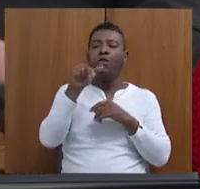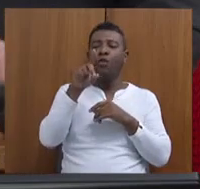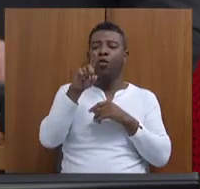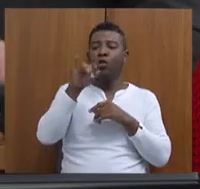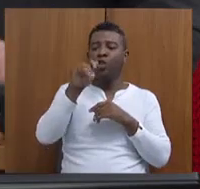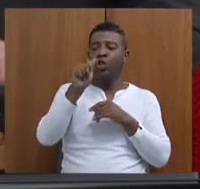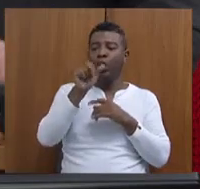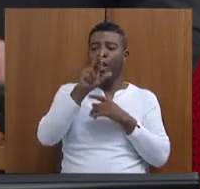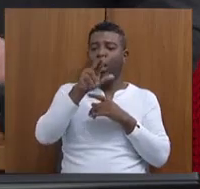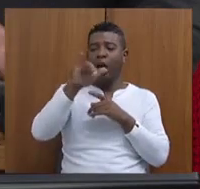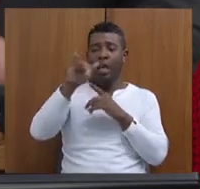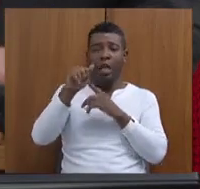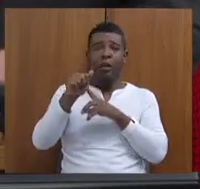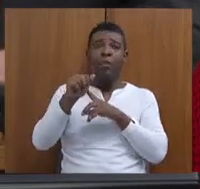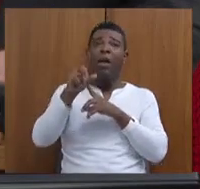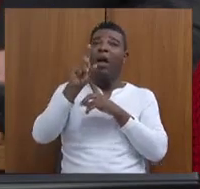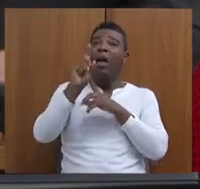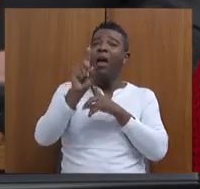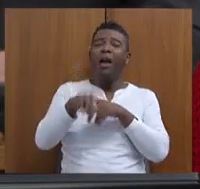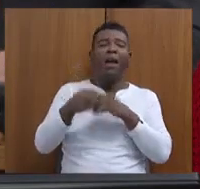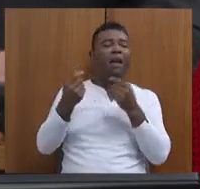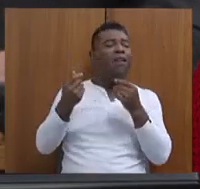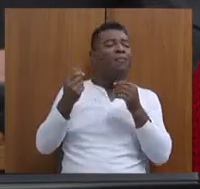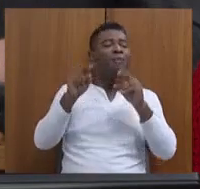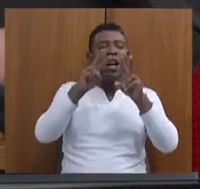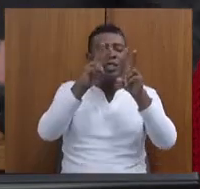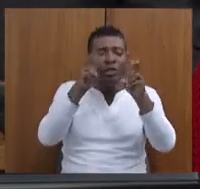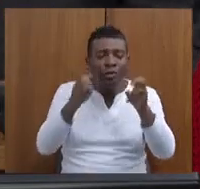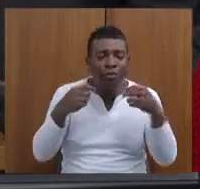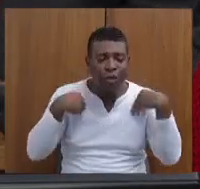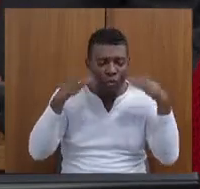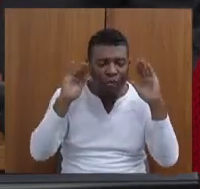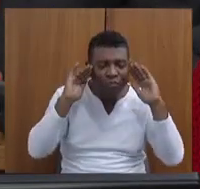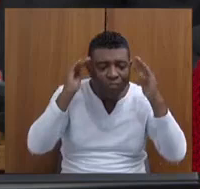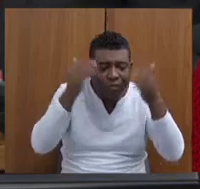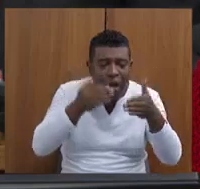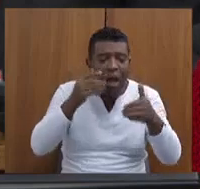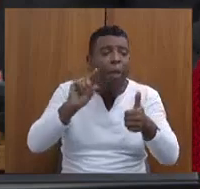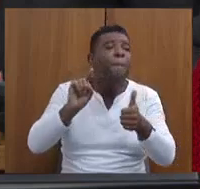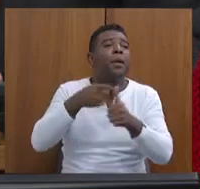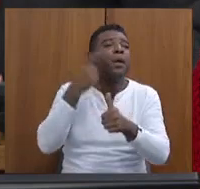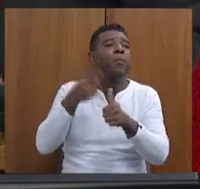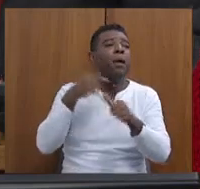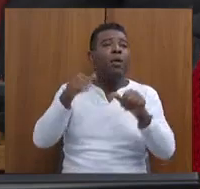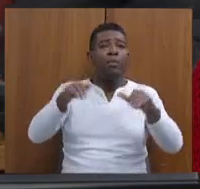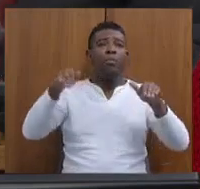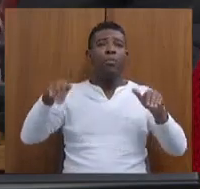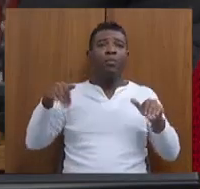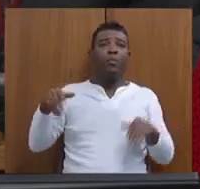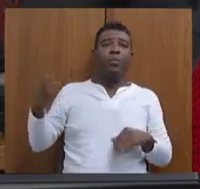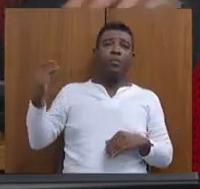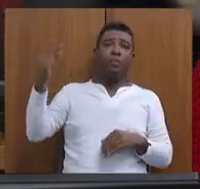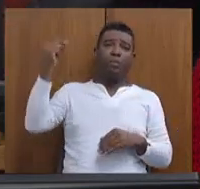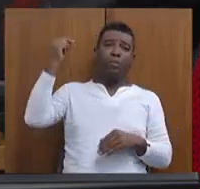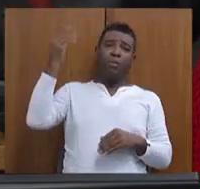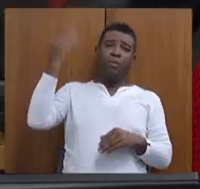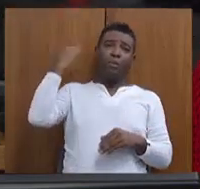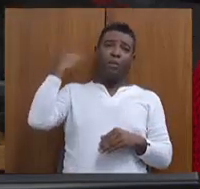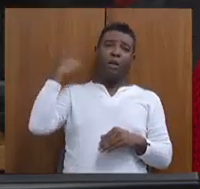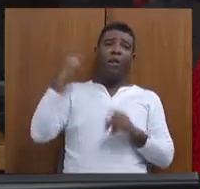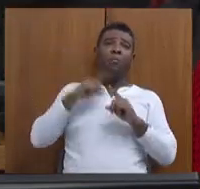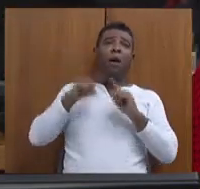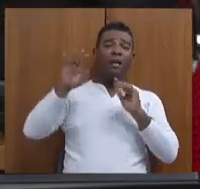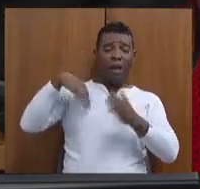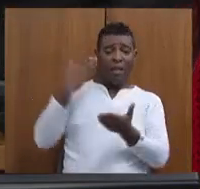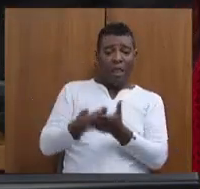já desde o meu primeiro mandato mas que realmente ainda ela não deslanchou aqui no nosso estado da madeira